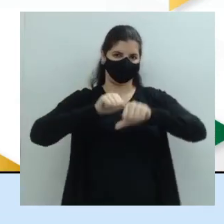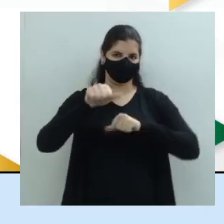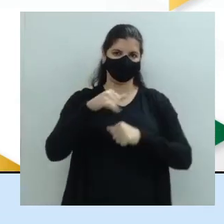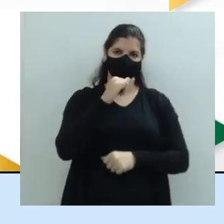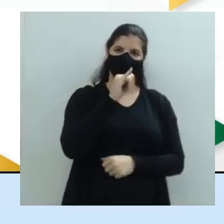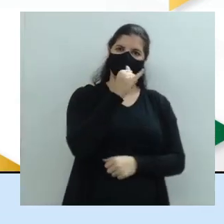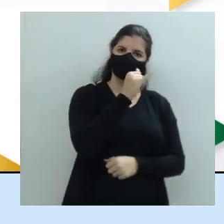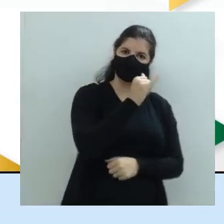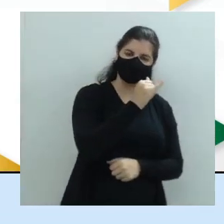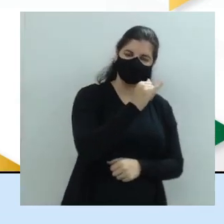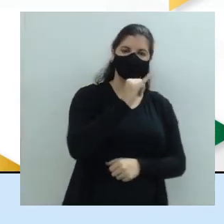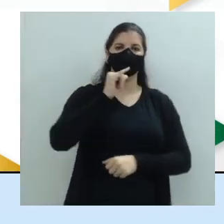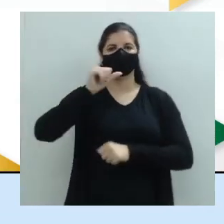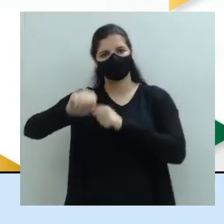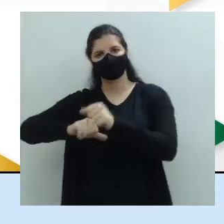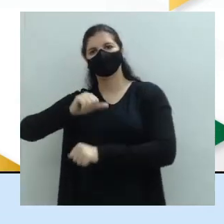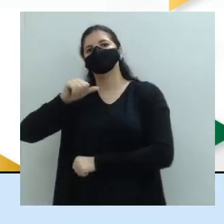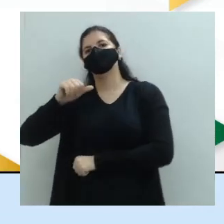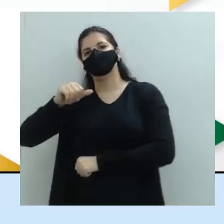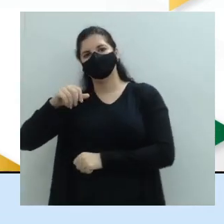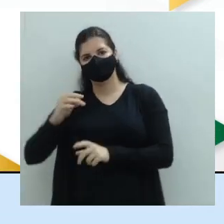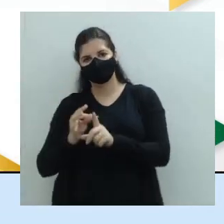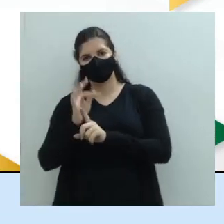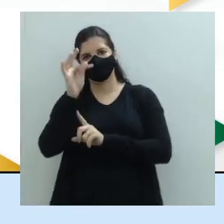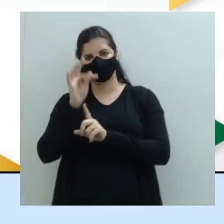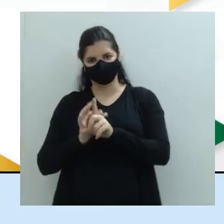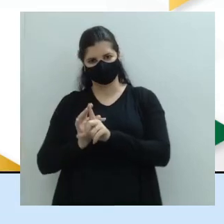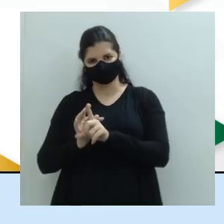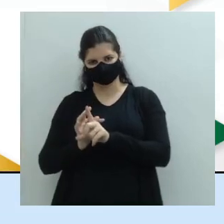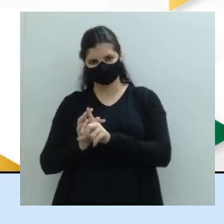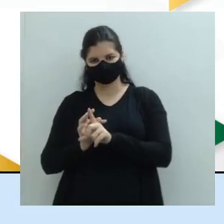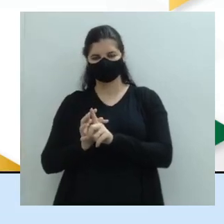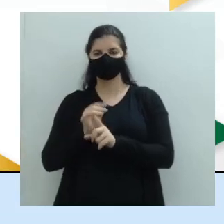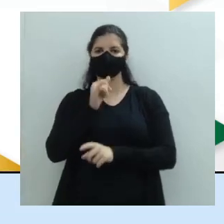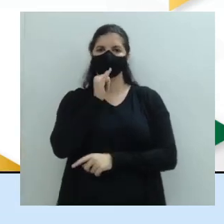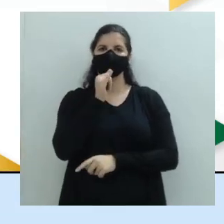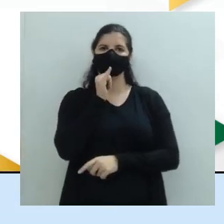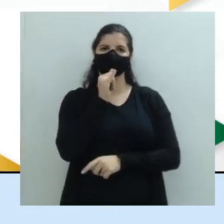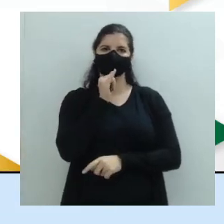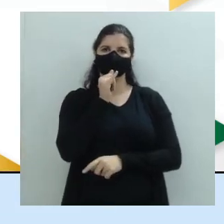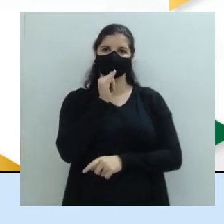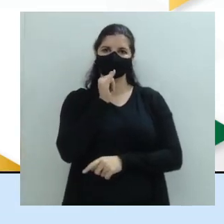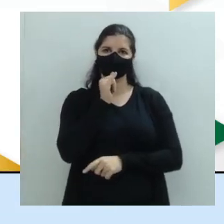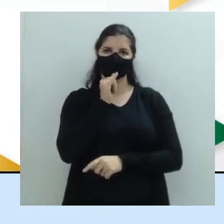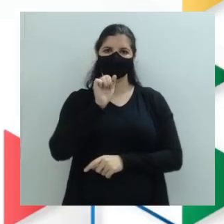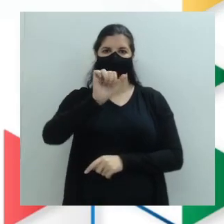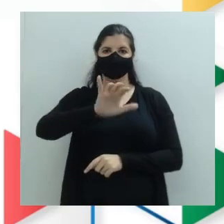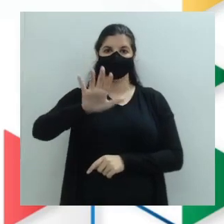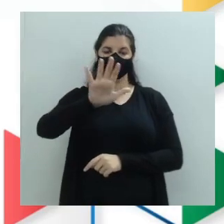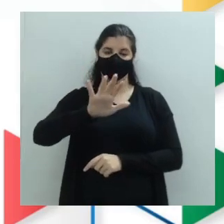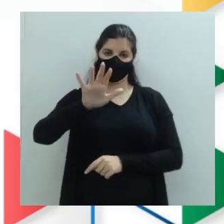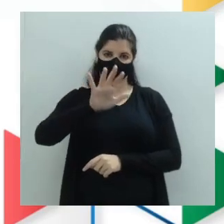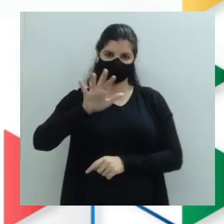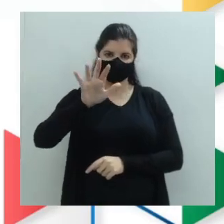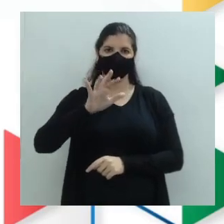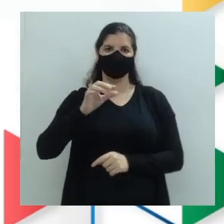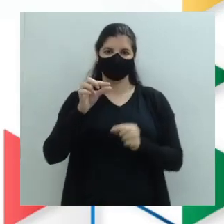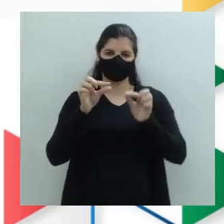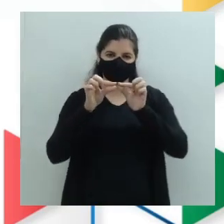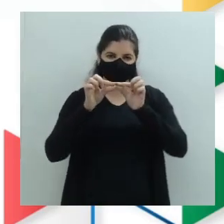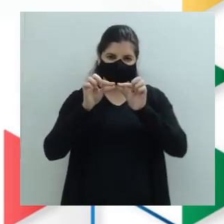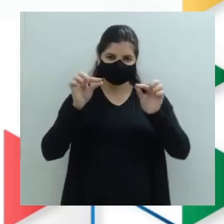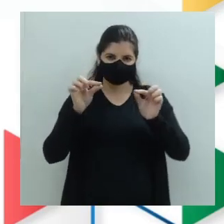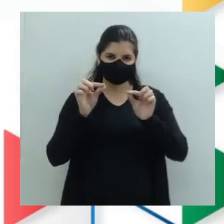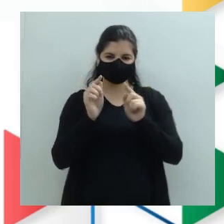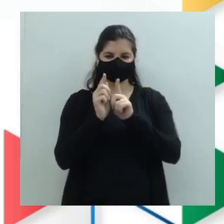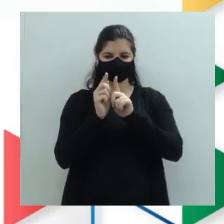energia elétrica em energia térmica. Aí a gente tem exemplos, né? Imagens aí de resistores. Se eu estou falando